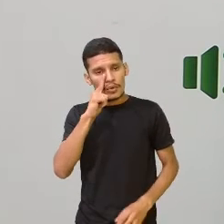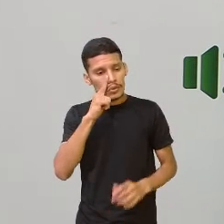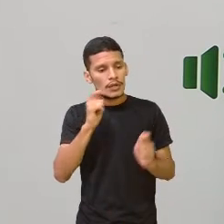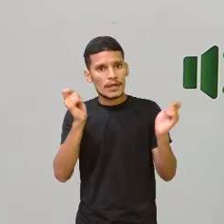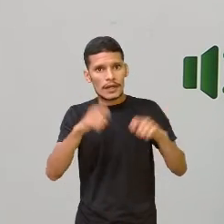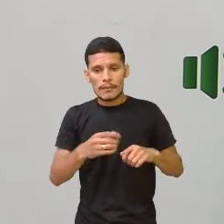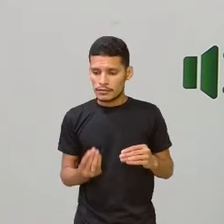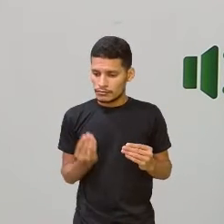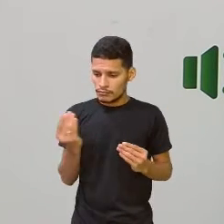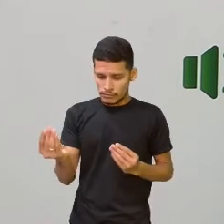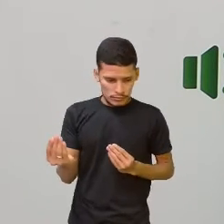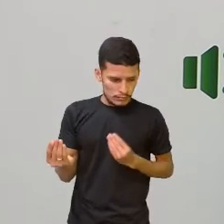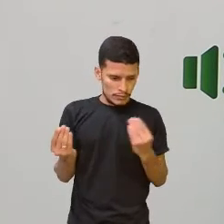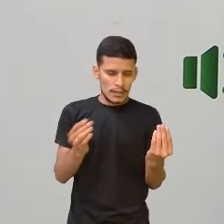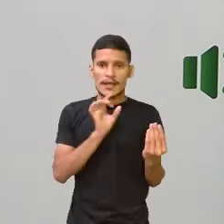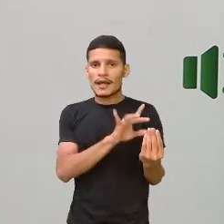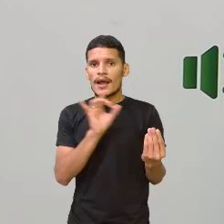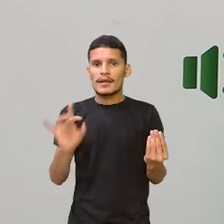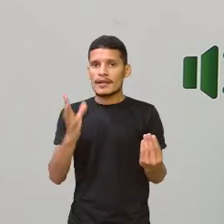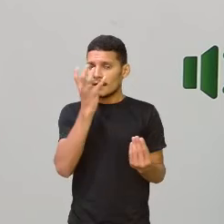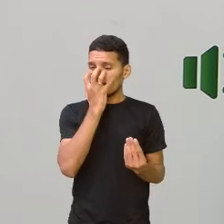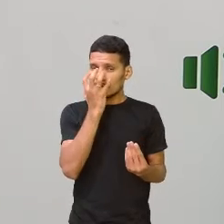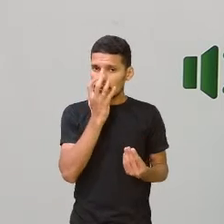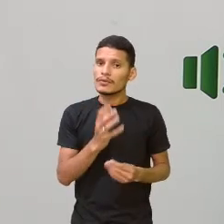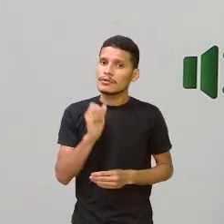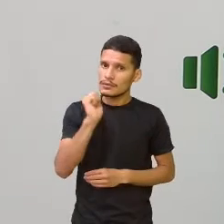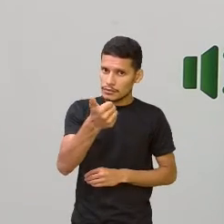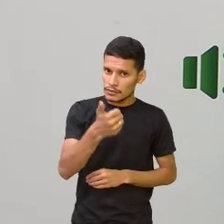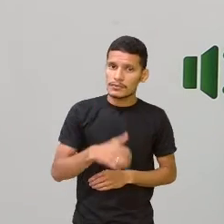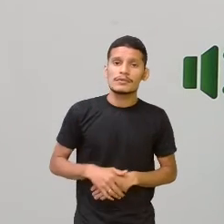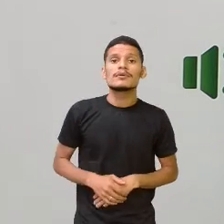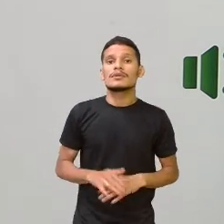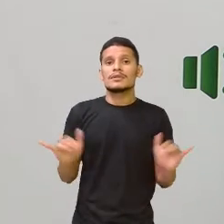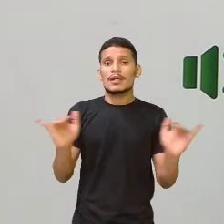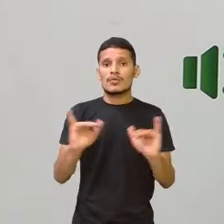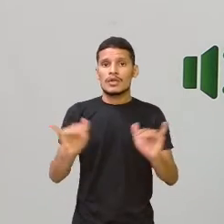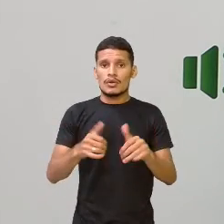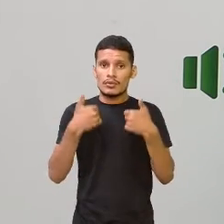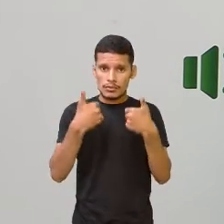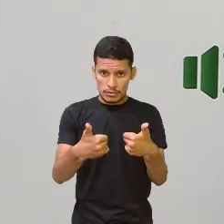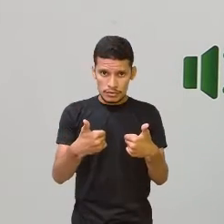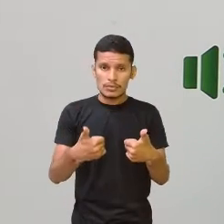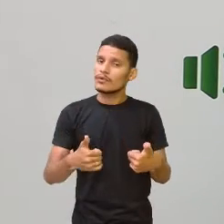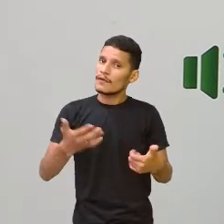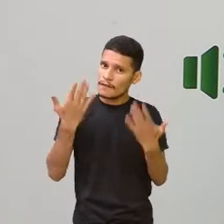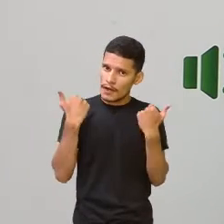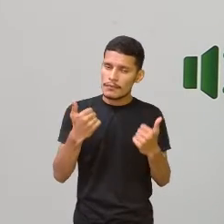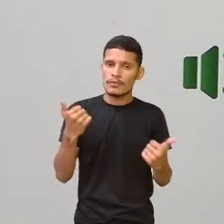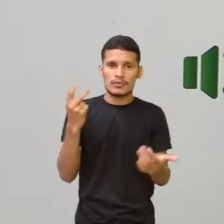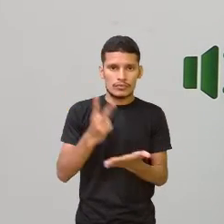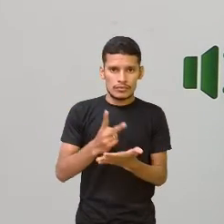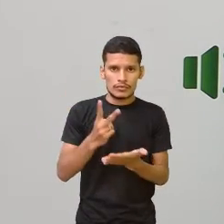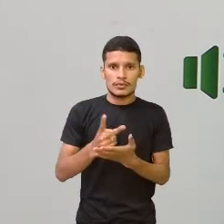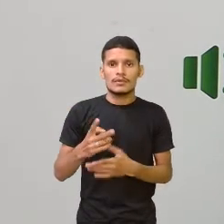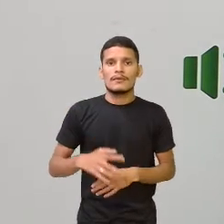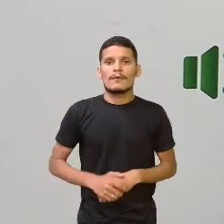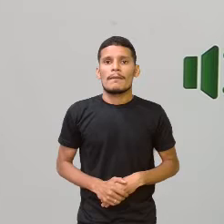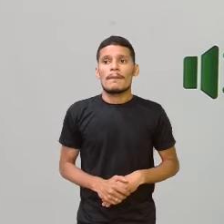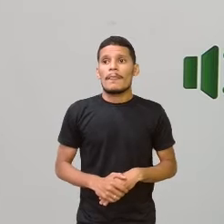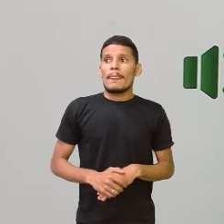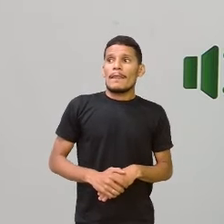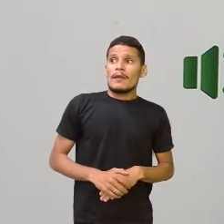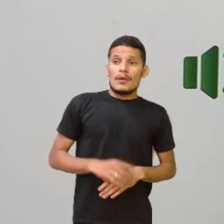ossos para cada cachorro. Beleza? Tranquilinho até aí? Vamos embora.